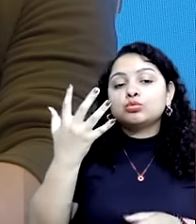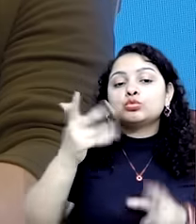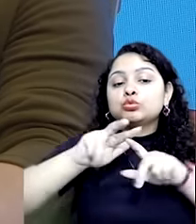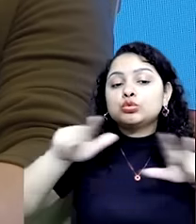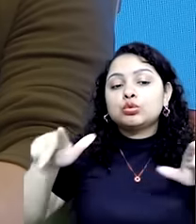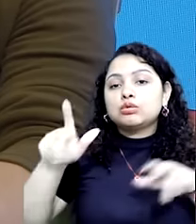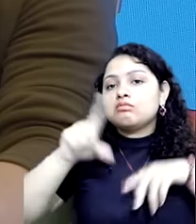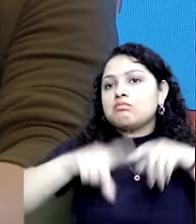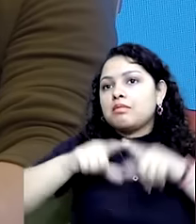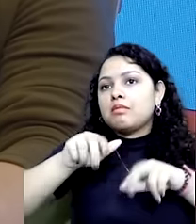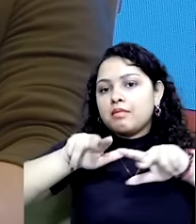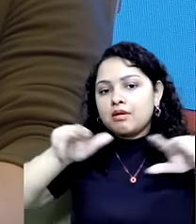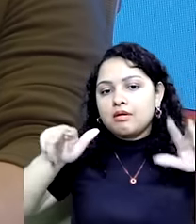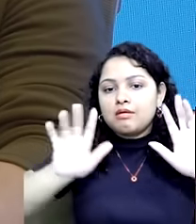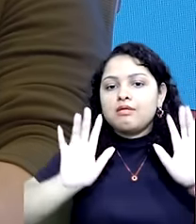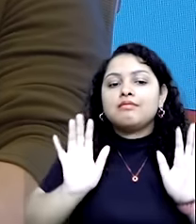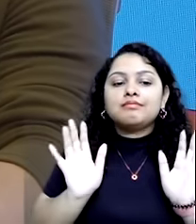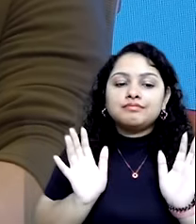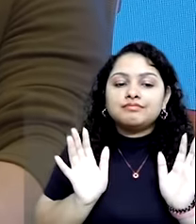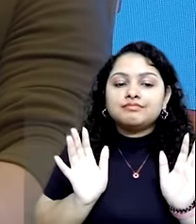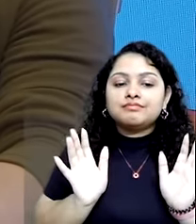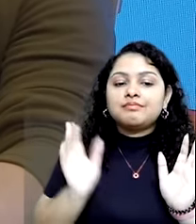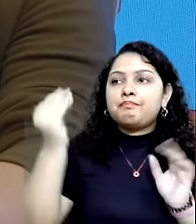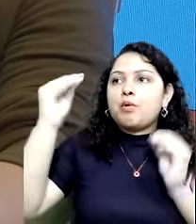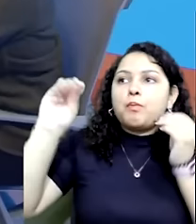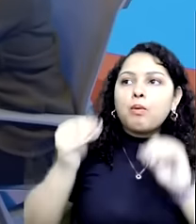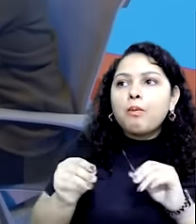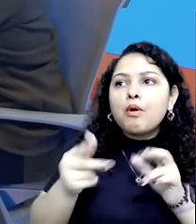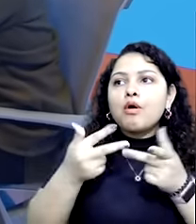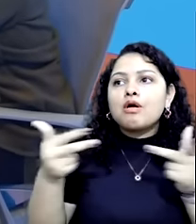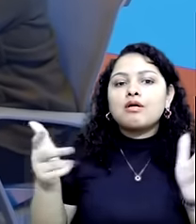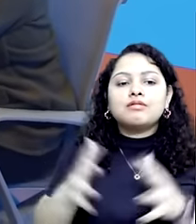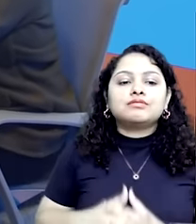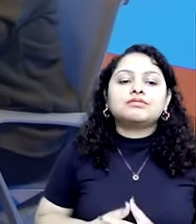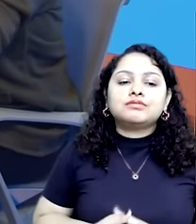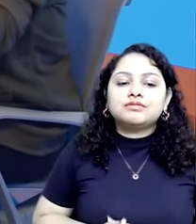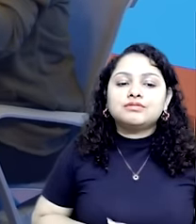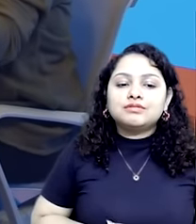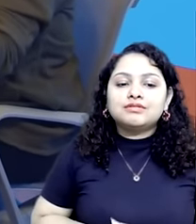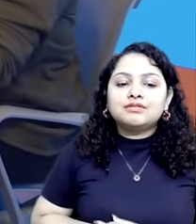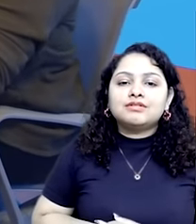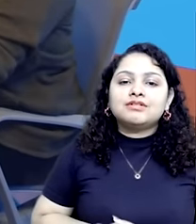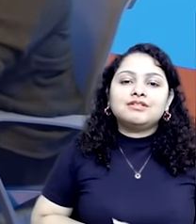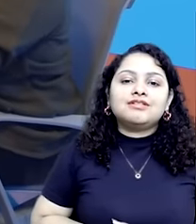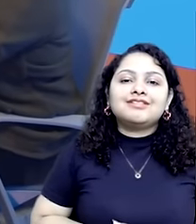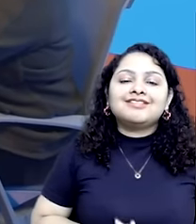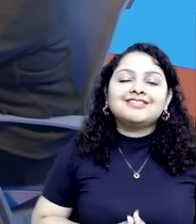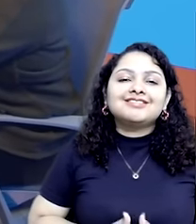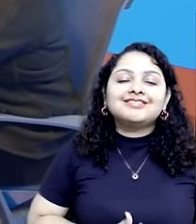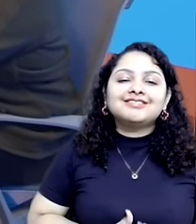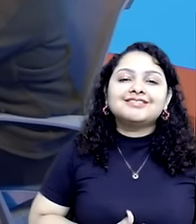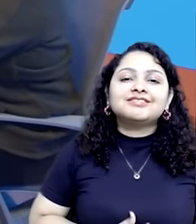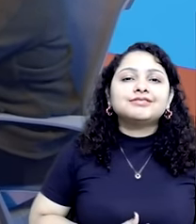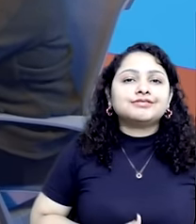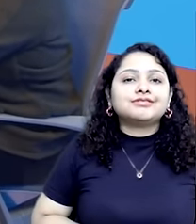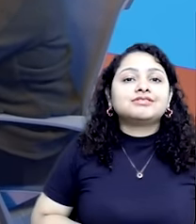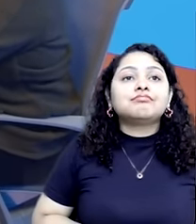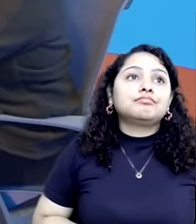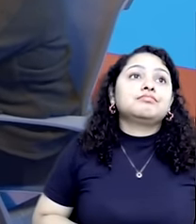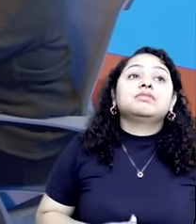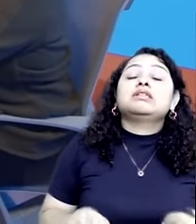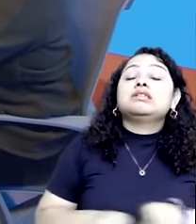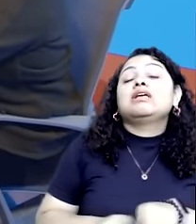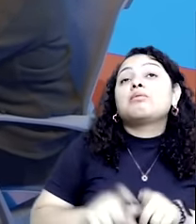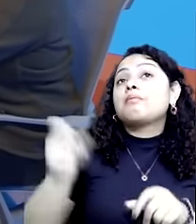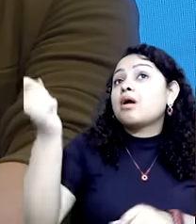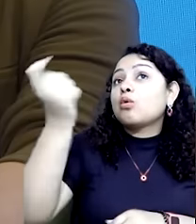os apetrechos ele é o cara dos apetrechos né mas o Astro Rei tava triste já Ô esque não luz